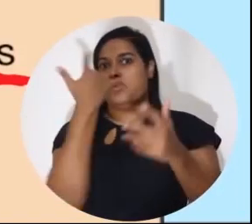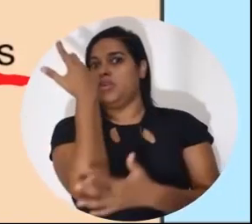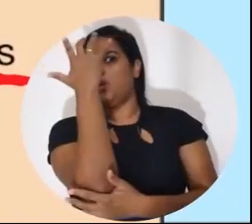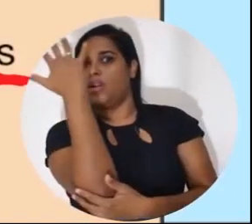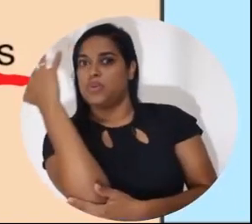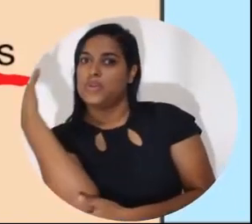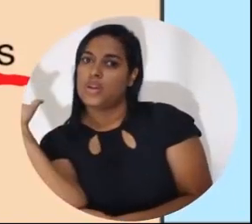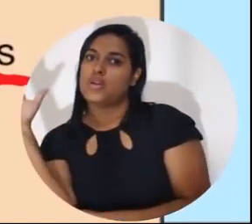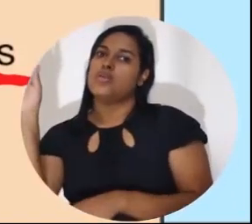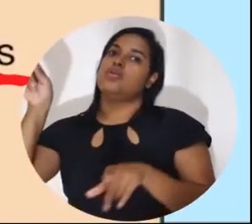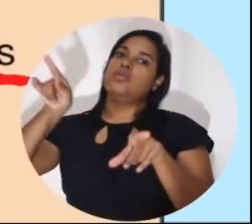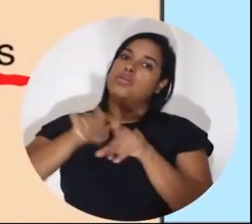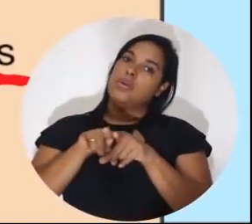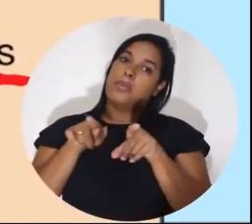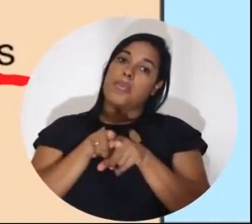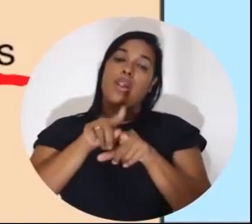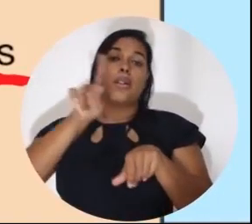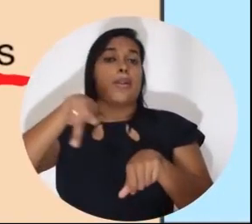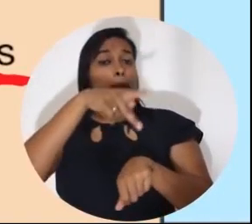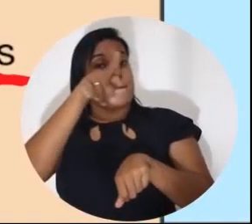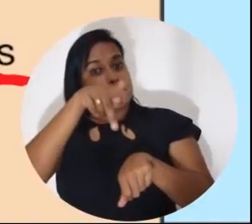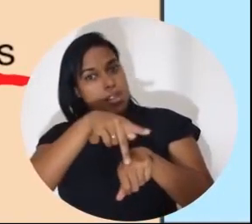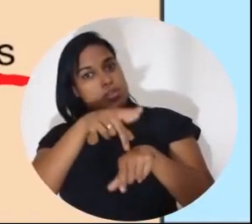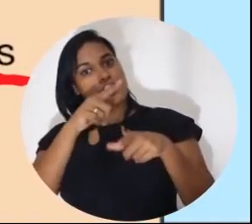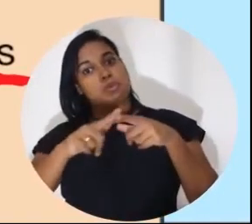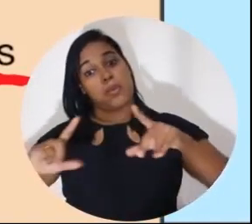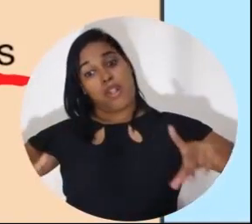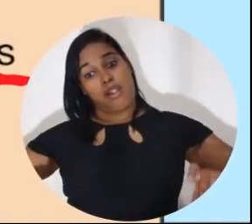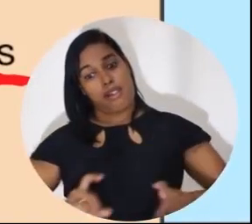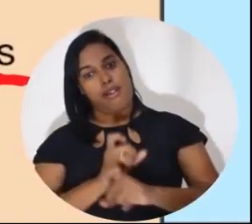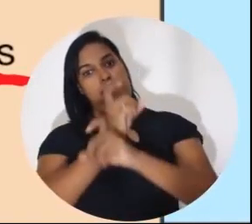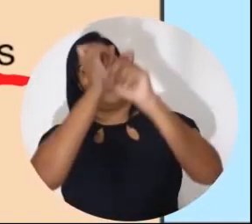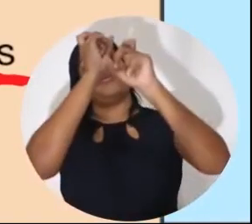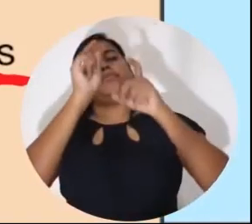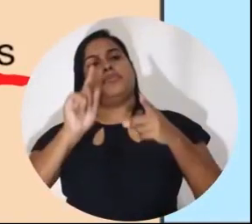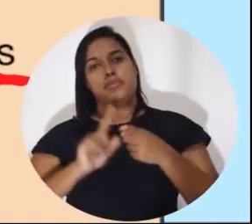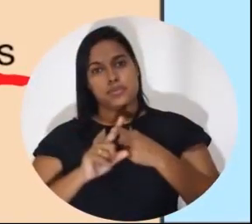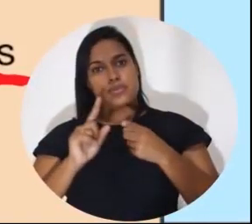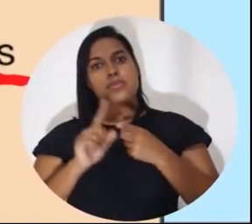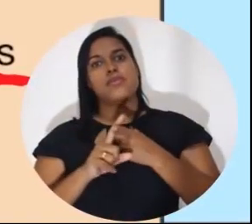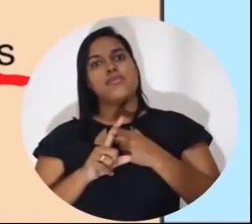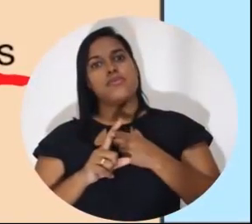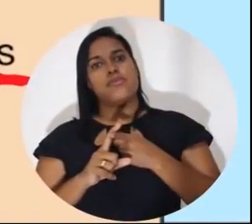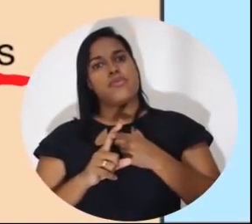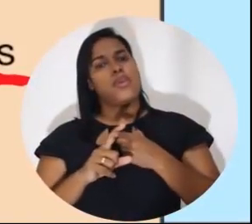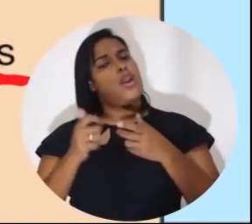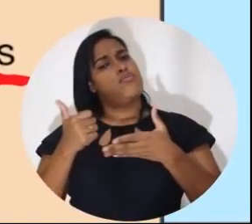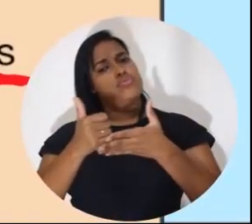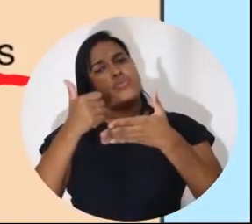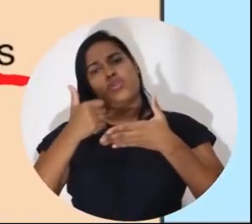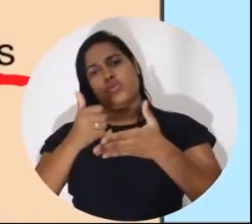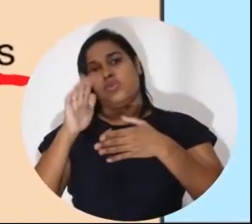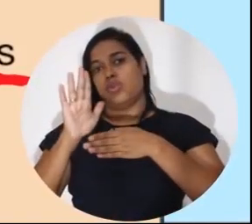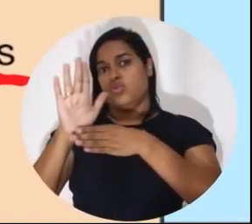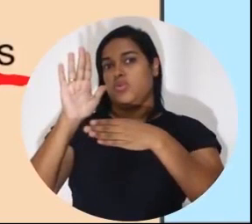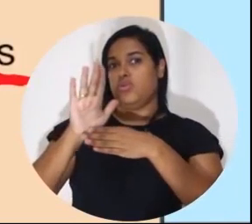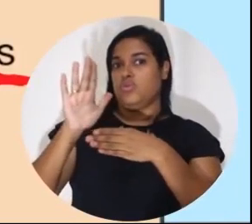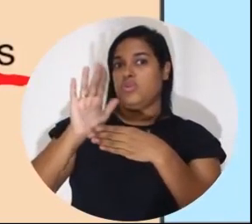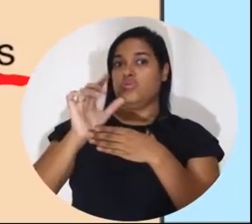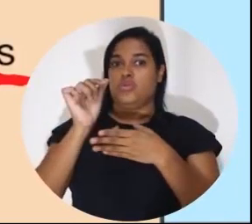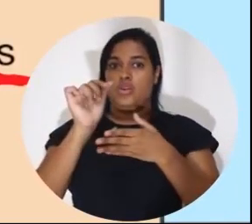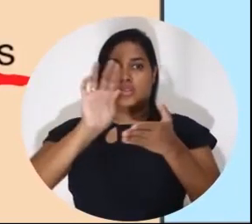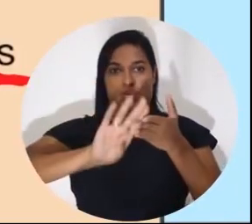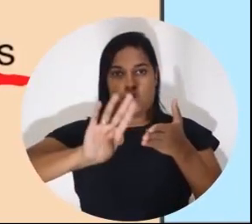não é? Por exemplo, ficaram países arrasados. Então, esses países enviam remessas de ajuda e entra por essa